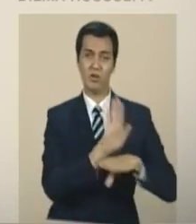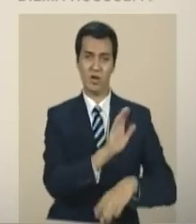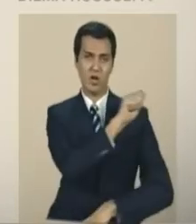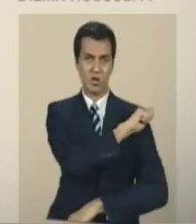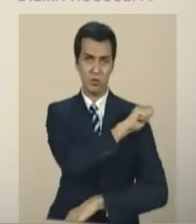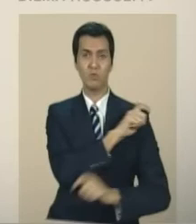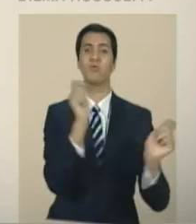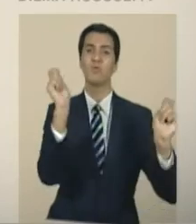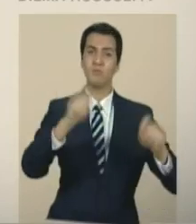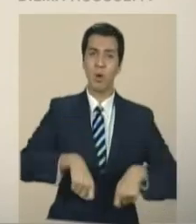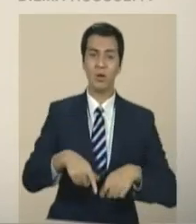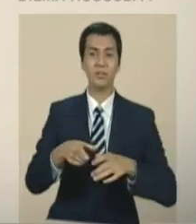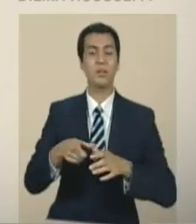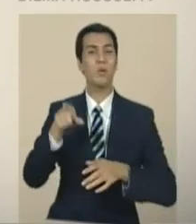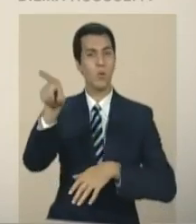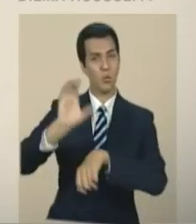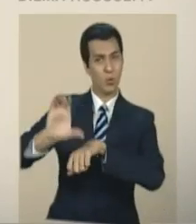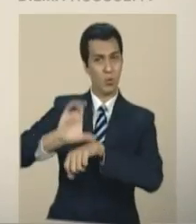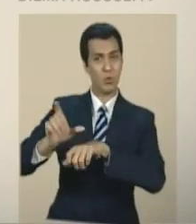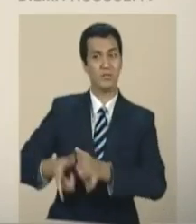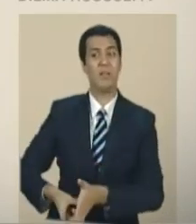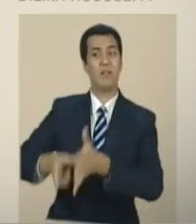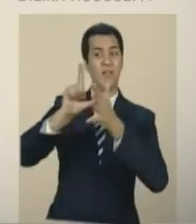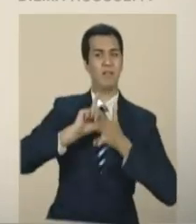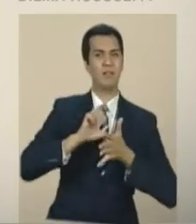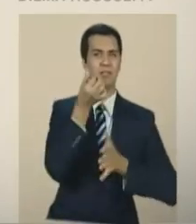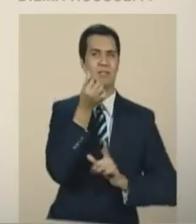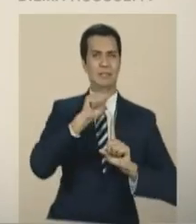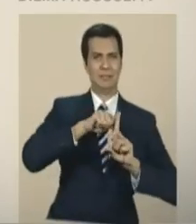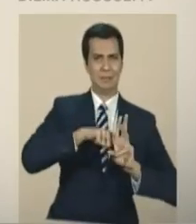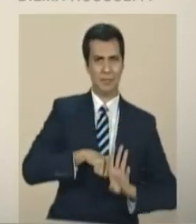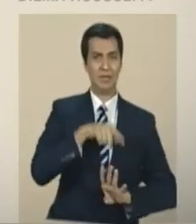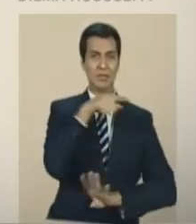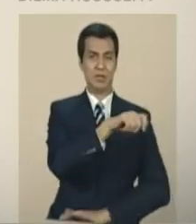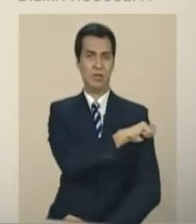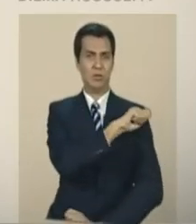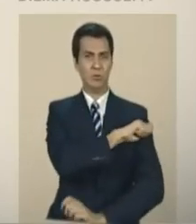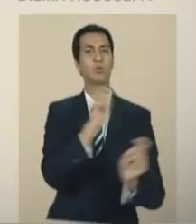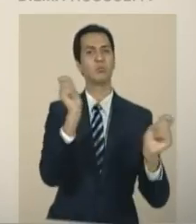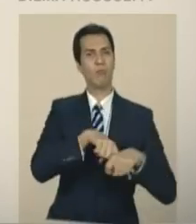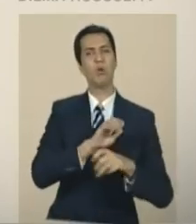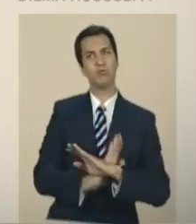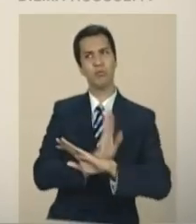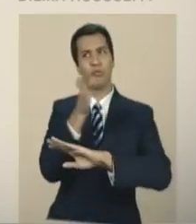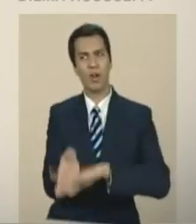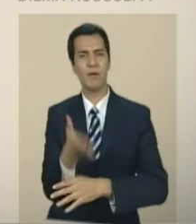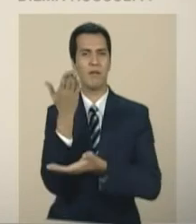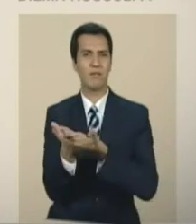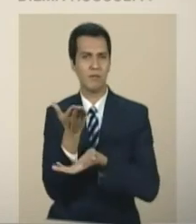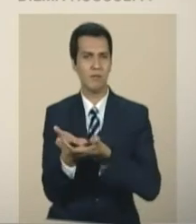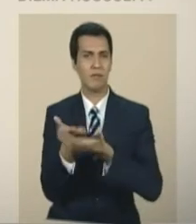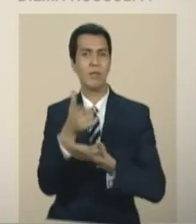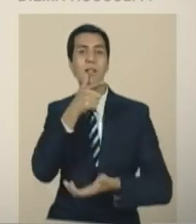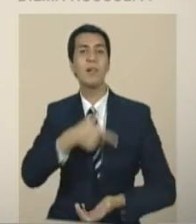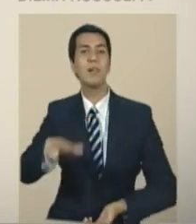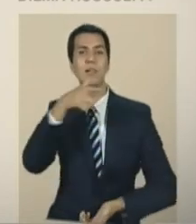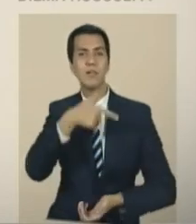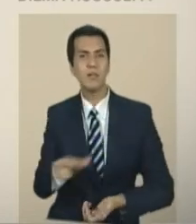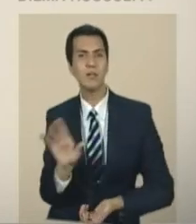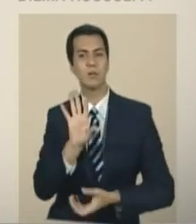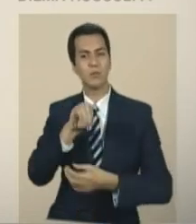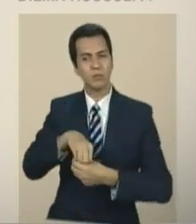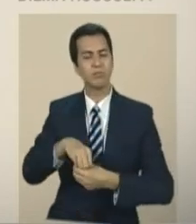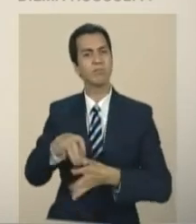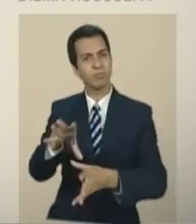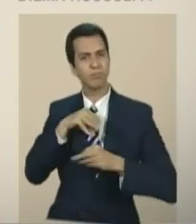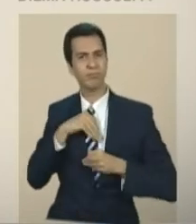a 8 meses e no início dos cursos para que eles façam cursos de imersão no idioma do país Onde serão